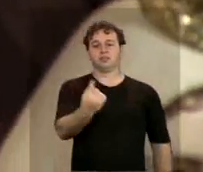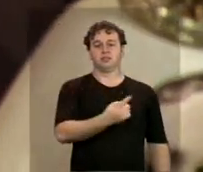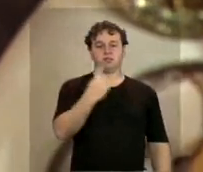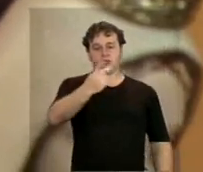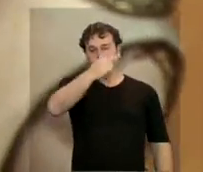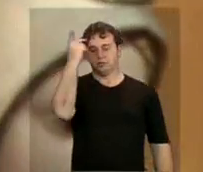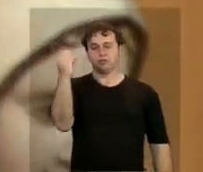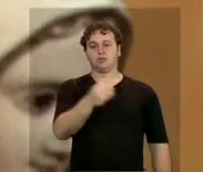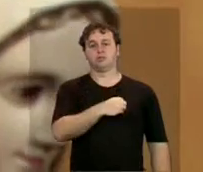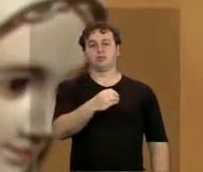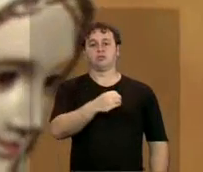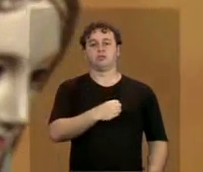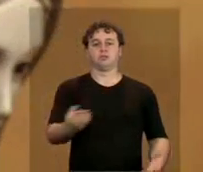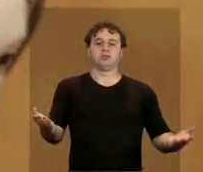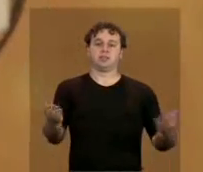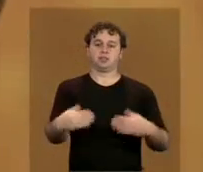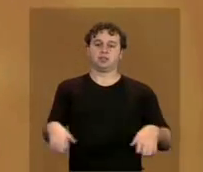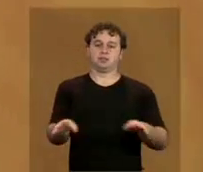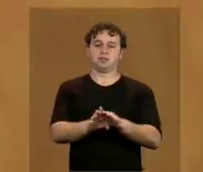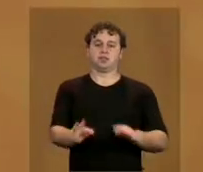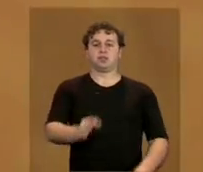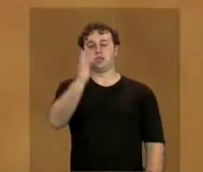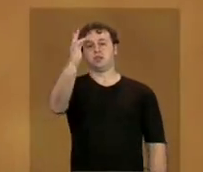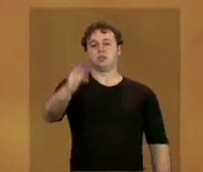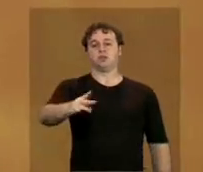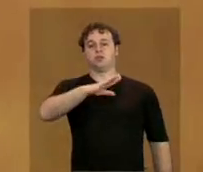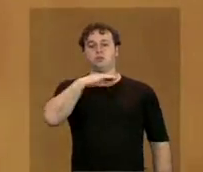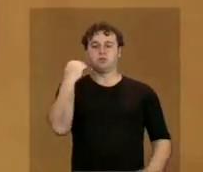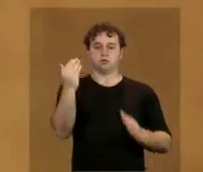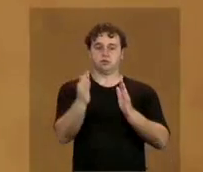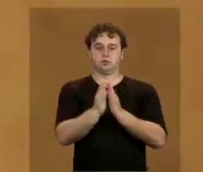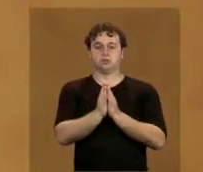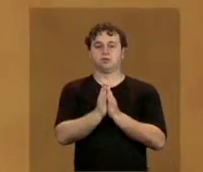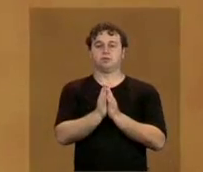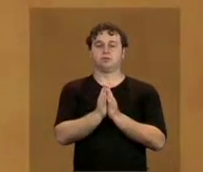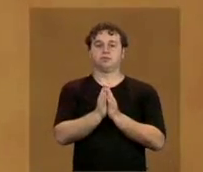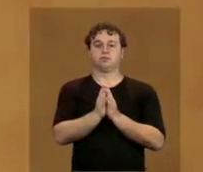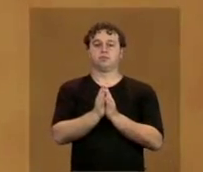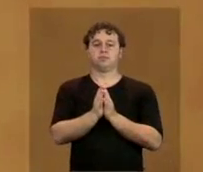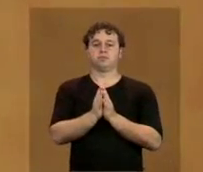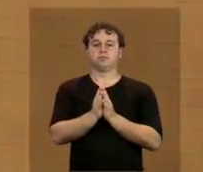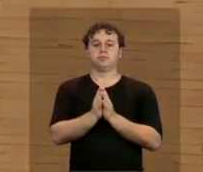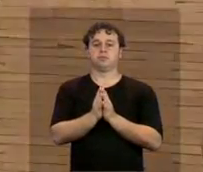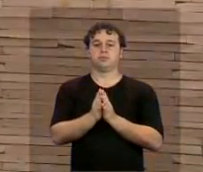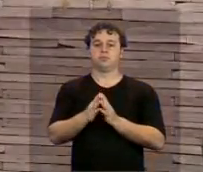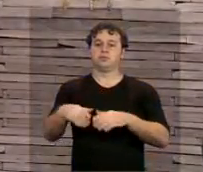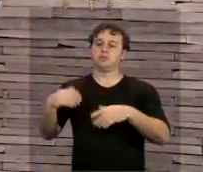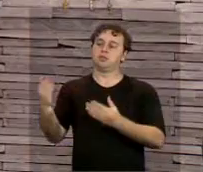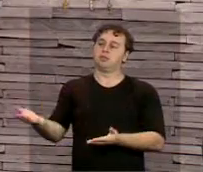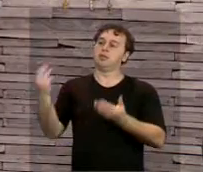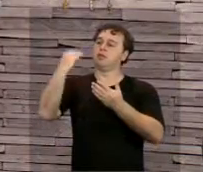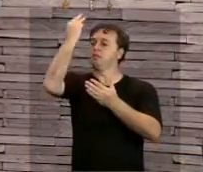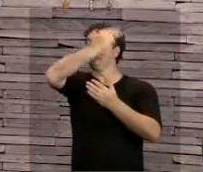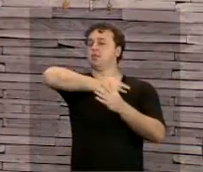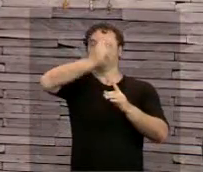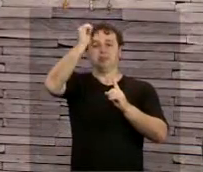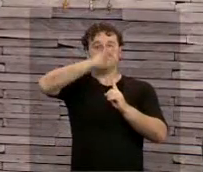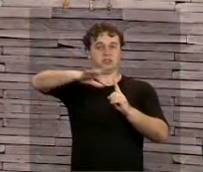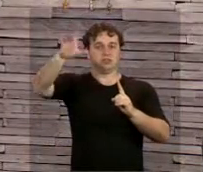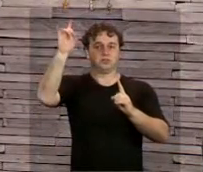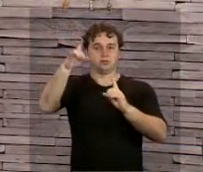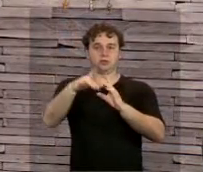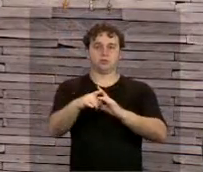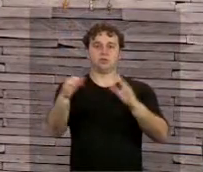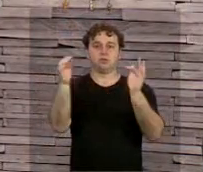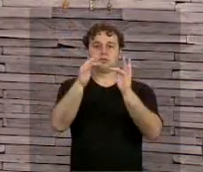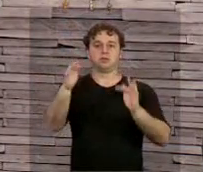de Deus, rogai por nós, pecadores, agora e na hora de nossa morte. Amém. Ave Maria, cheia de